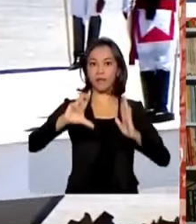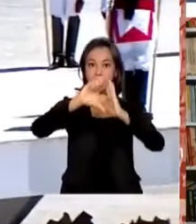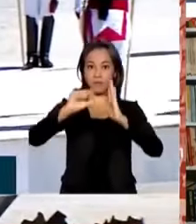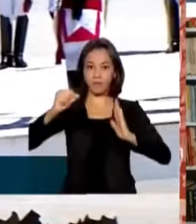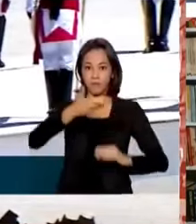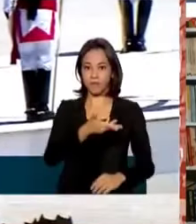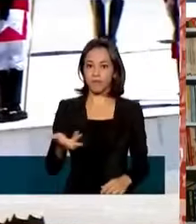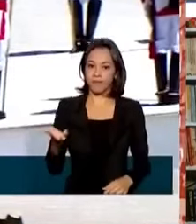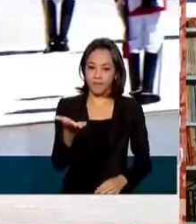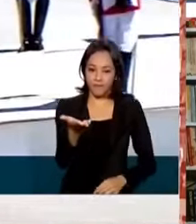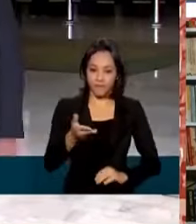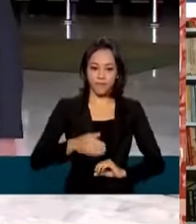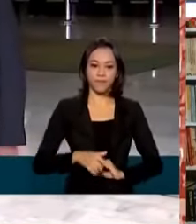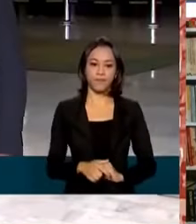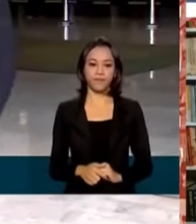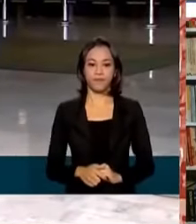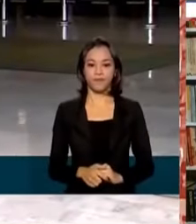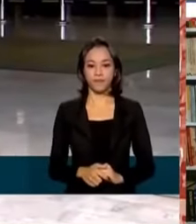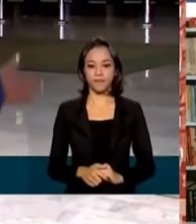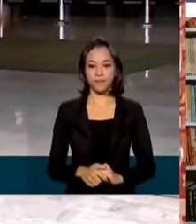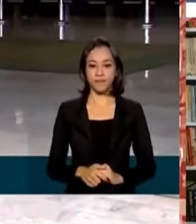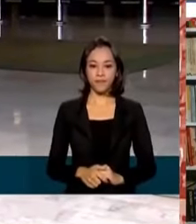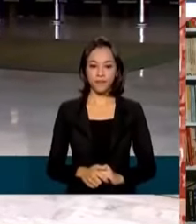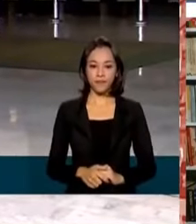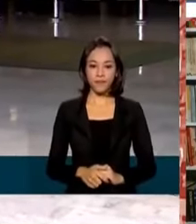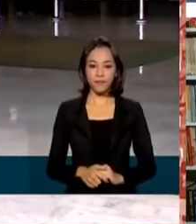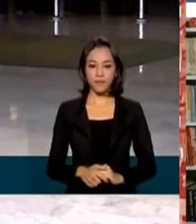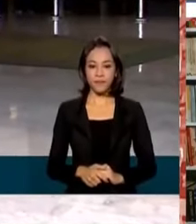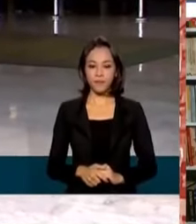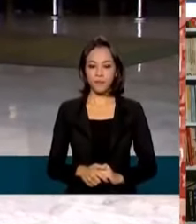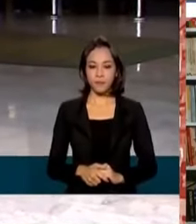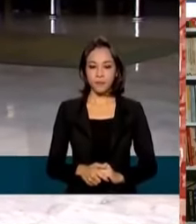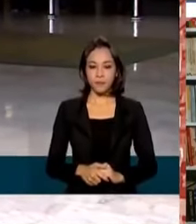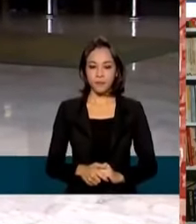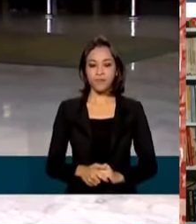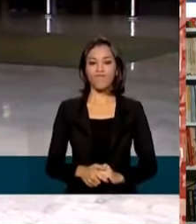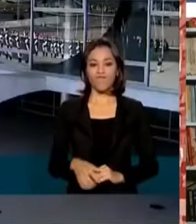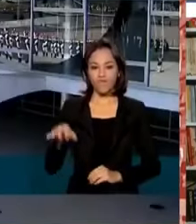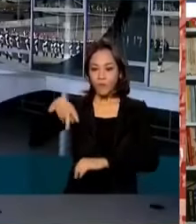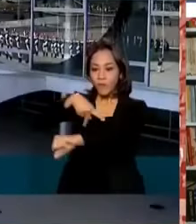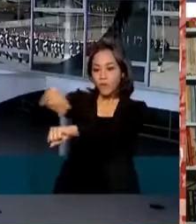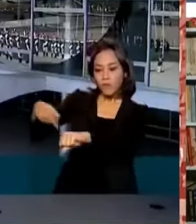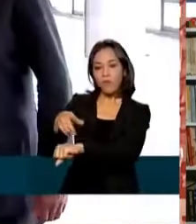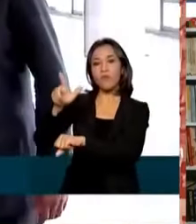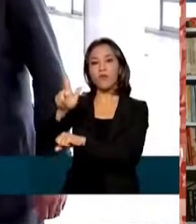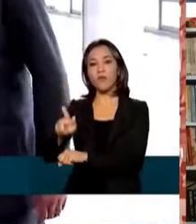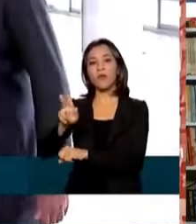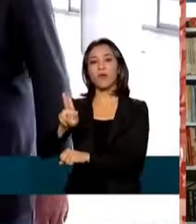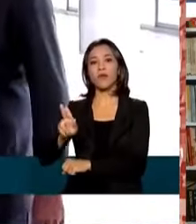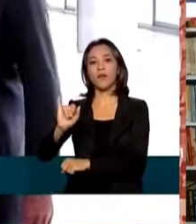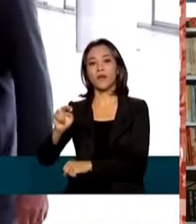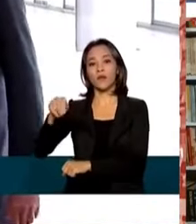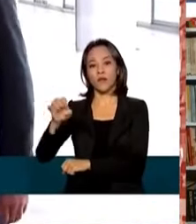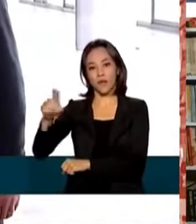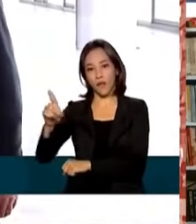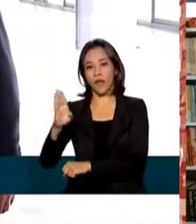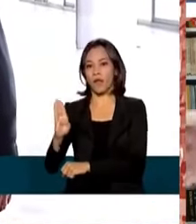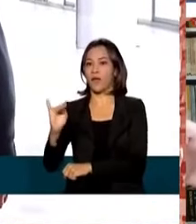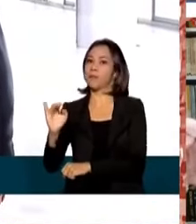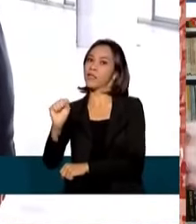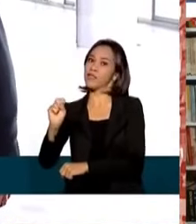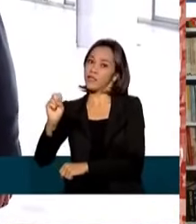brasileiras, a começar pelo vice, toda a delegação, todas as autoridades brasileiras, sem ministro, sem máscara.